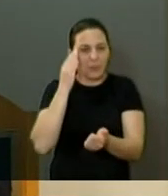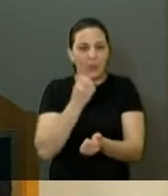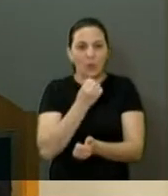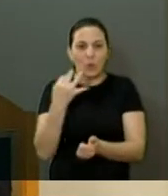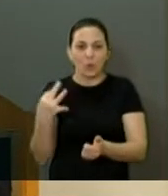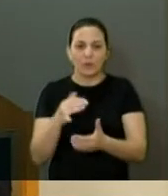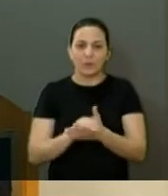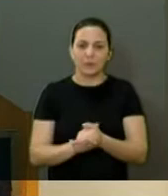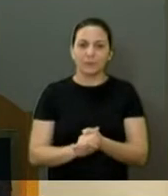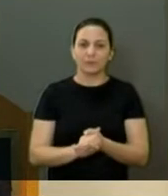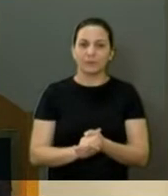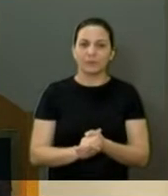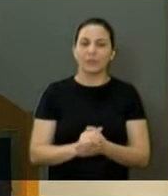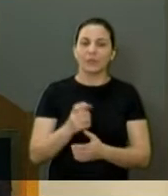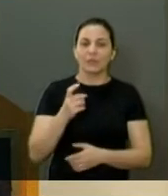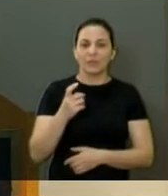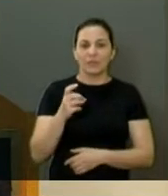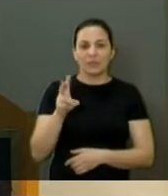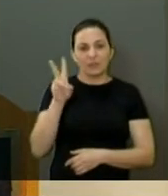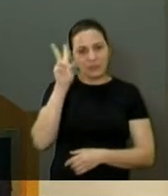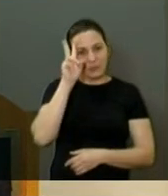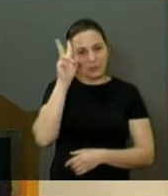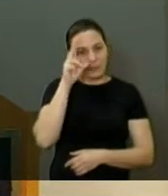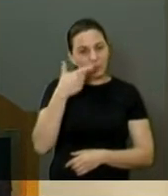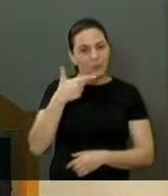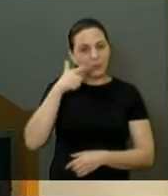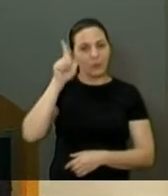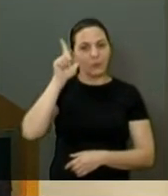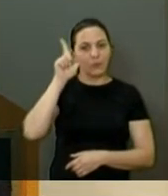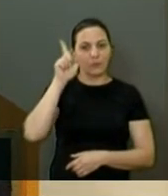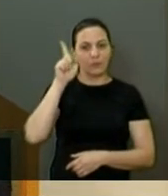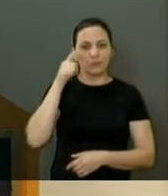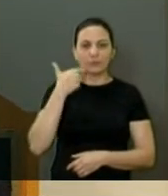e segunda feira ontem